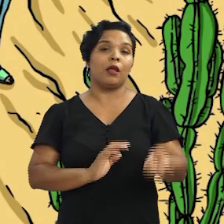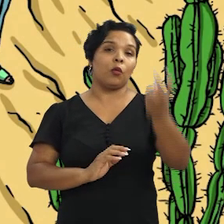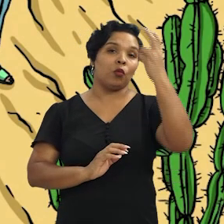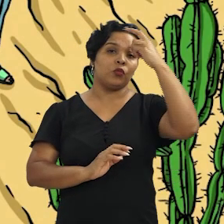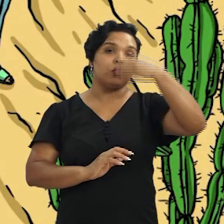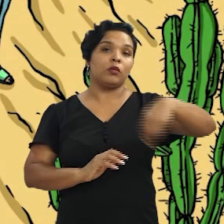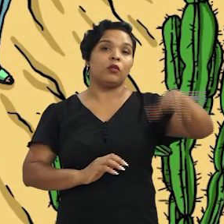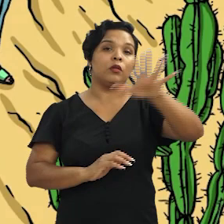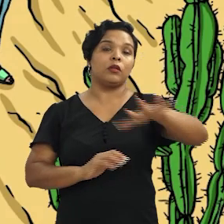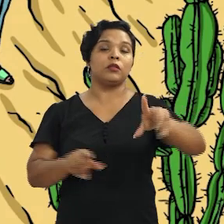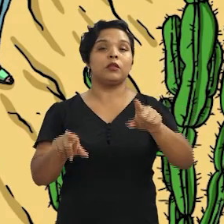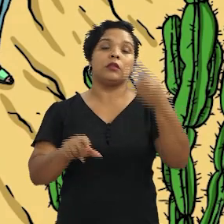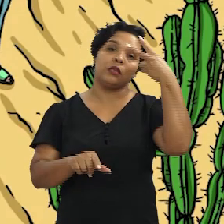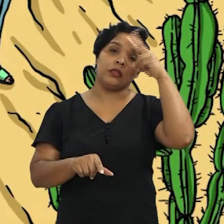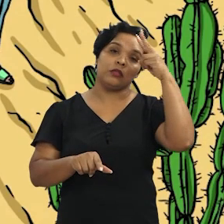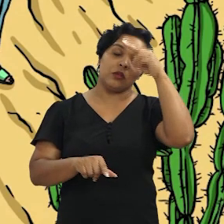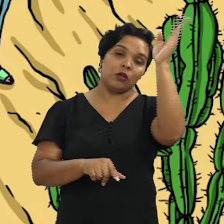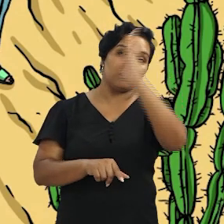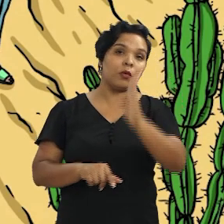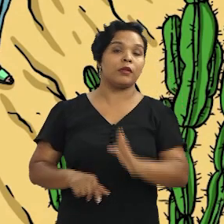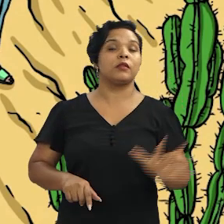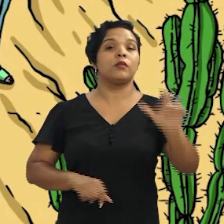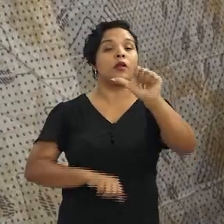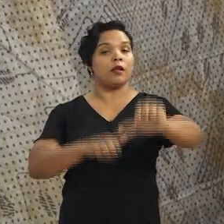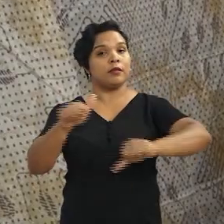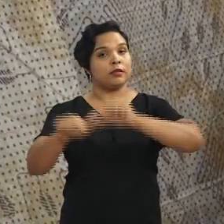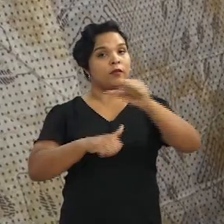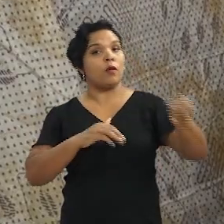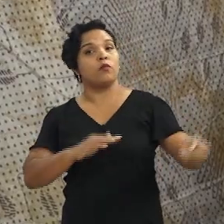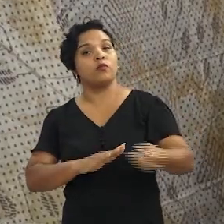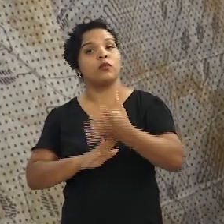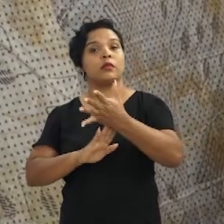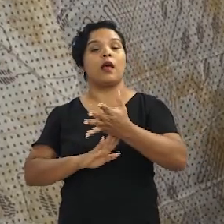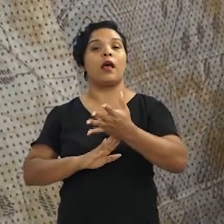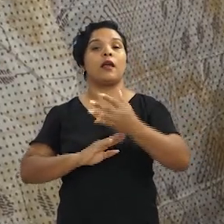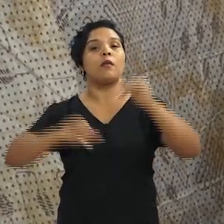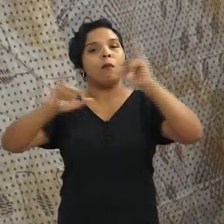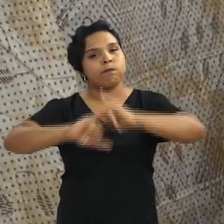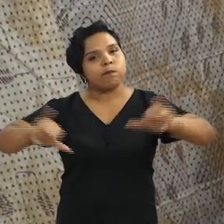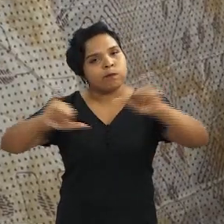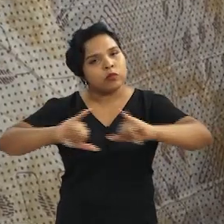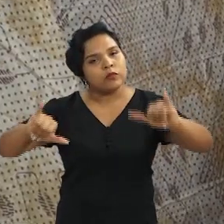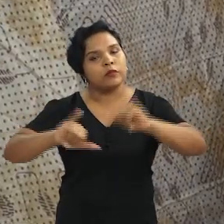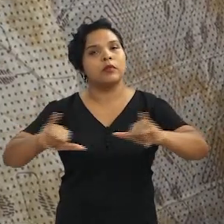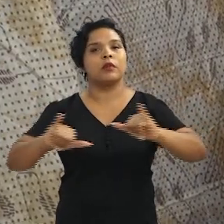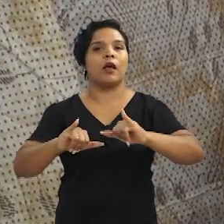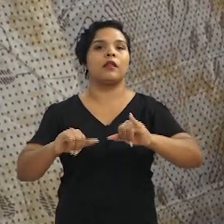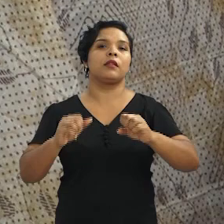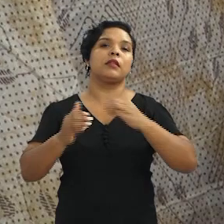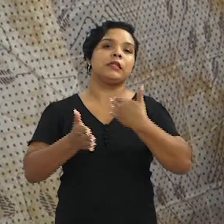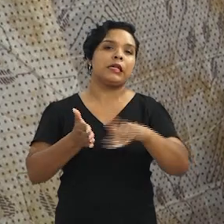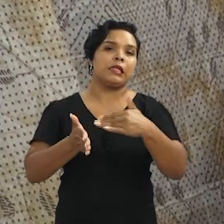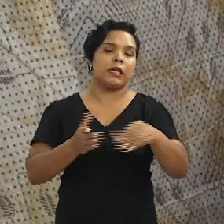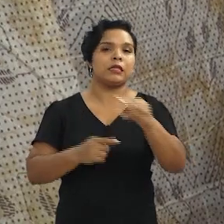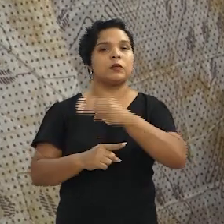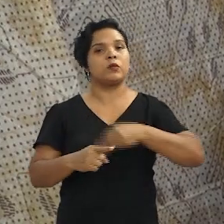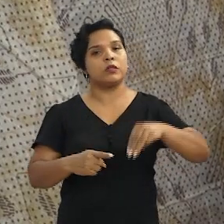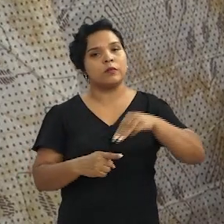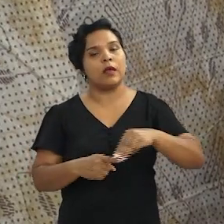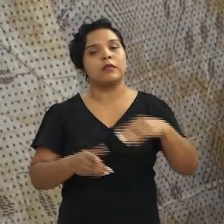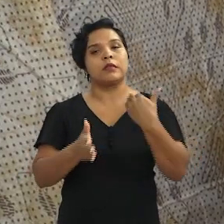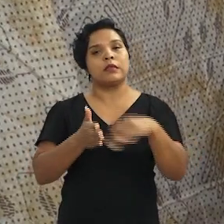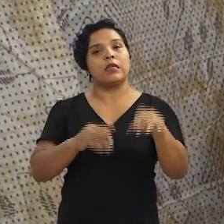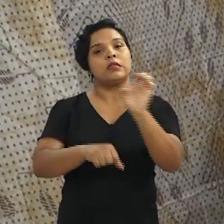cultura nordestina, faz parte da história do Brasil. Então, ressignificar e que esse material seja divulgado através de editais